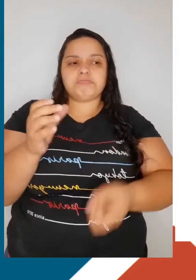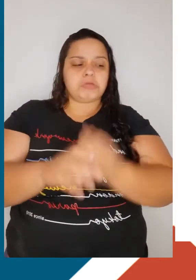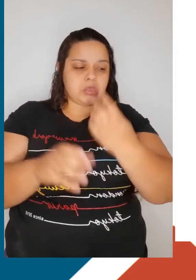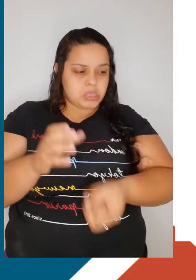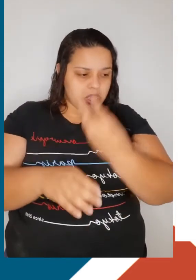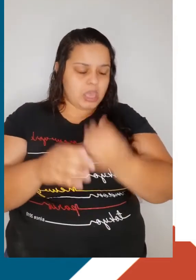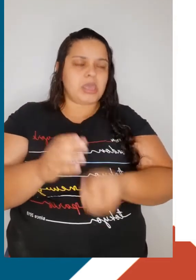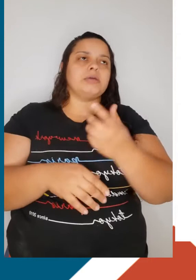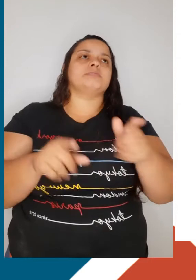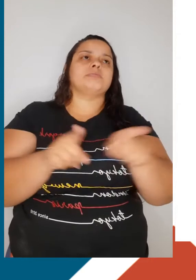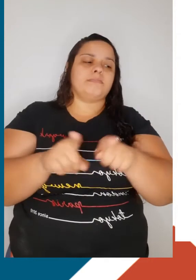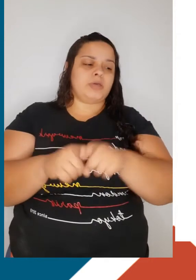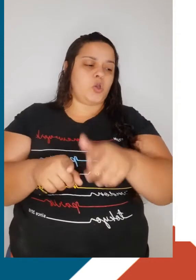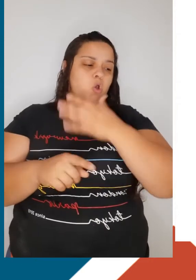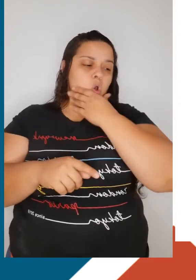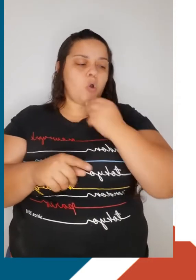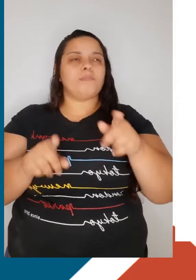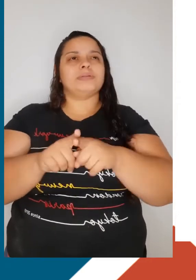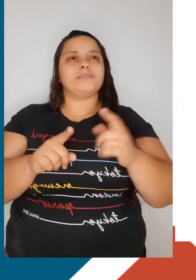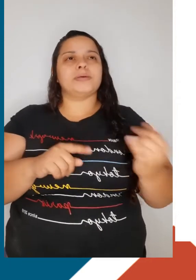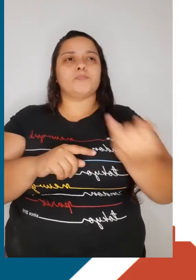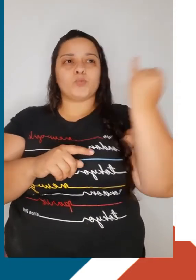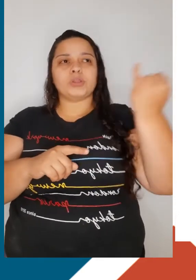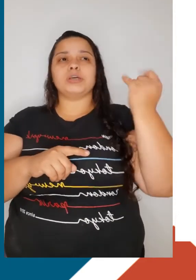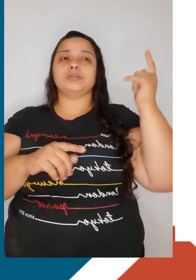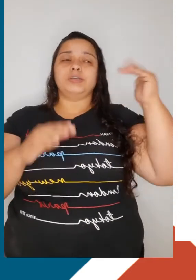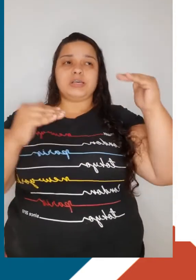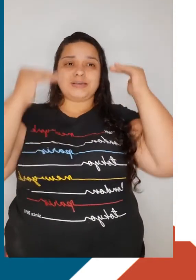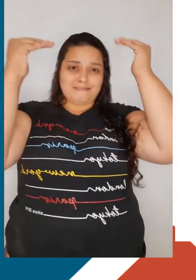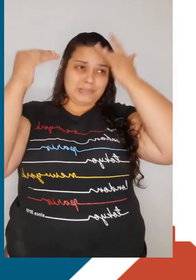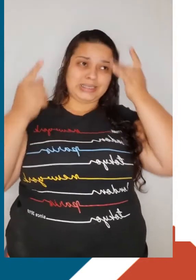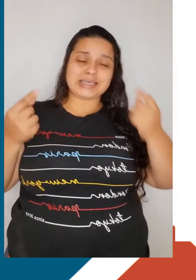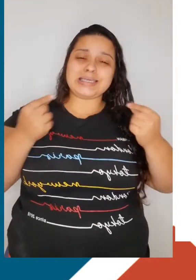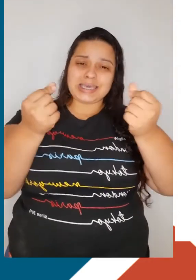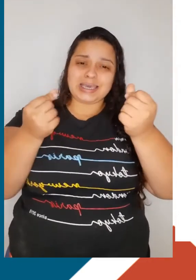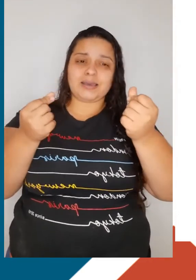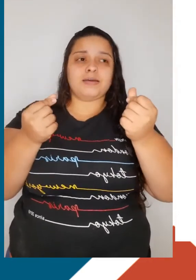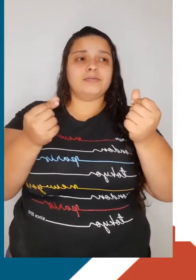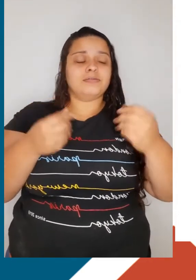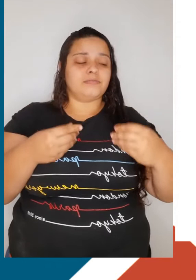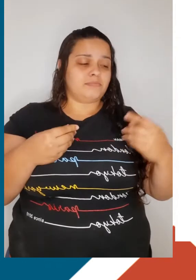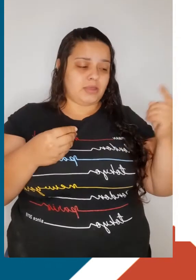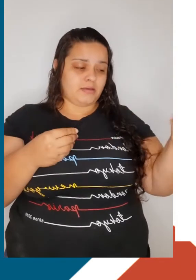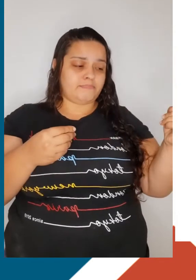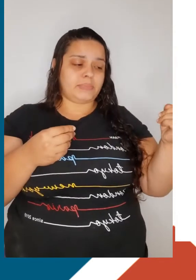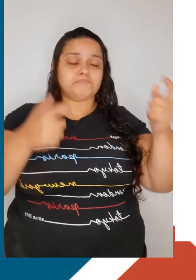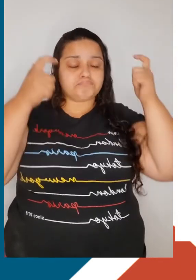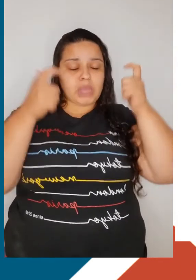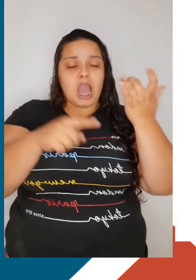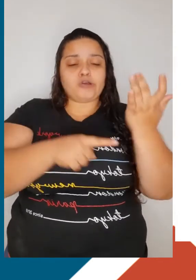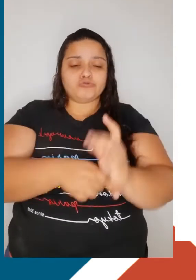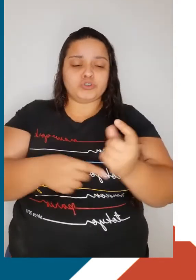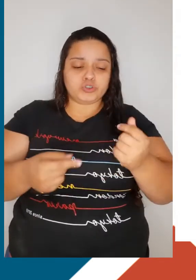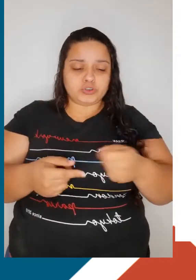essas instituições serviram de destino, dos homens importantes da elite colonial que eram recompensados pela coroa.